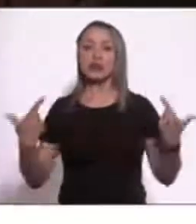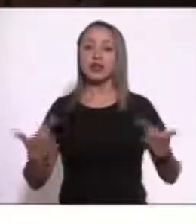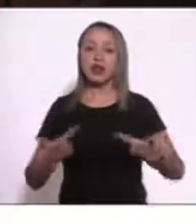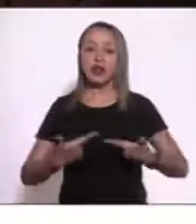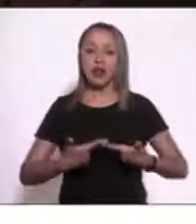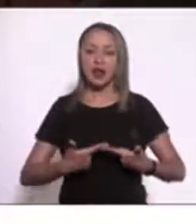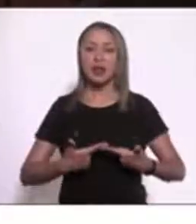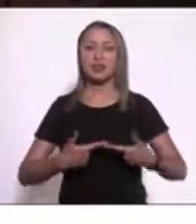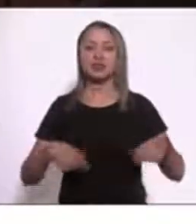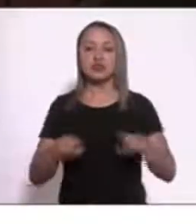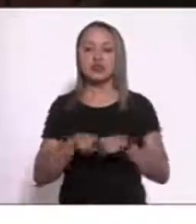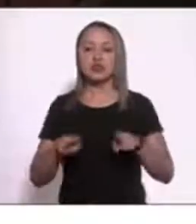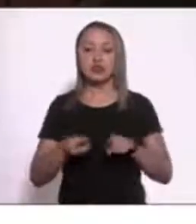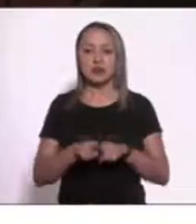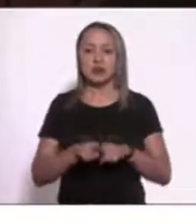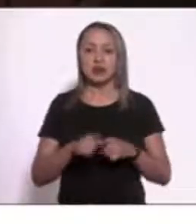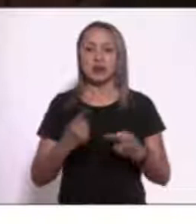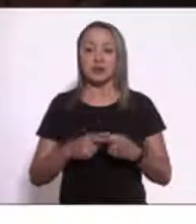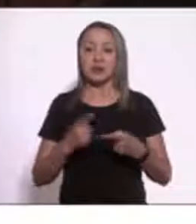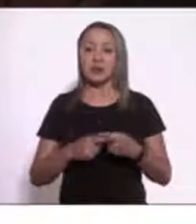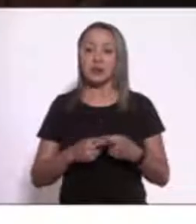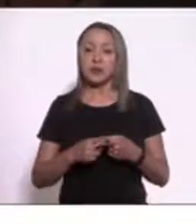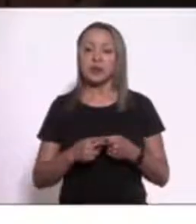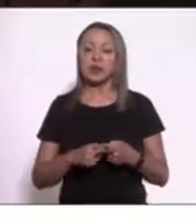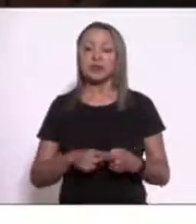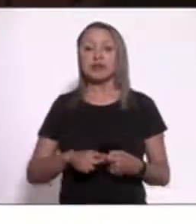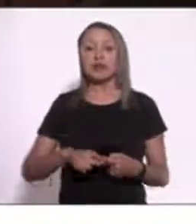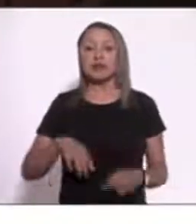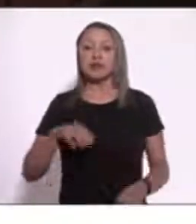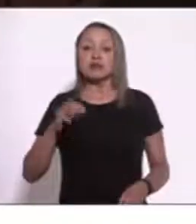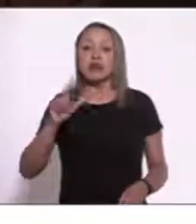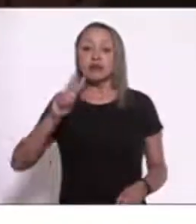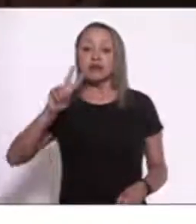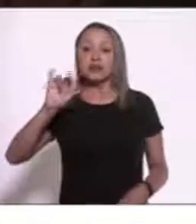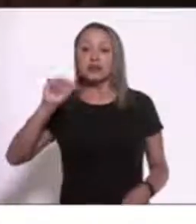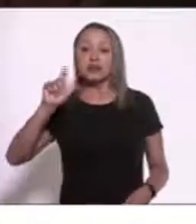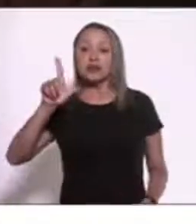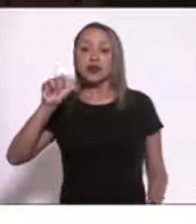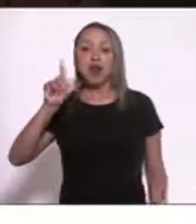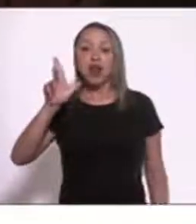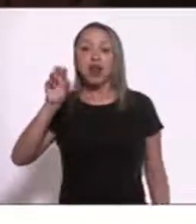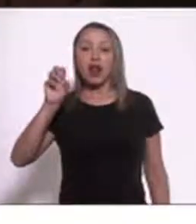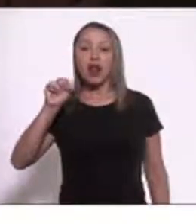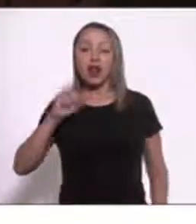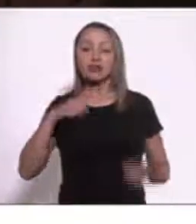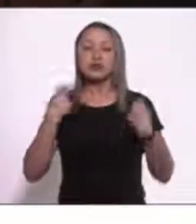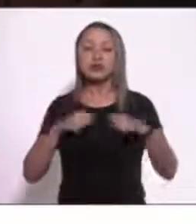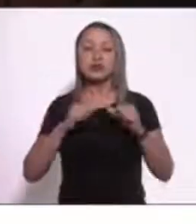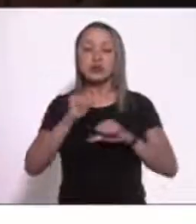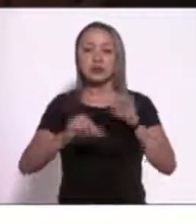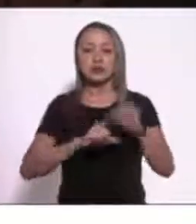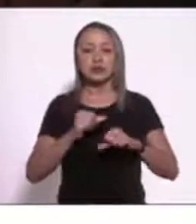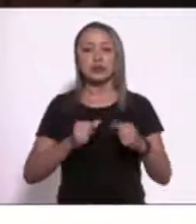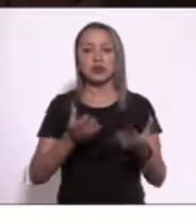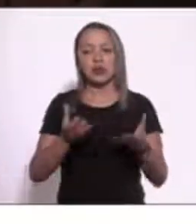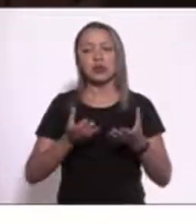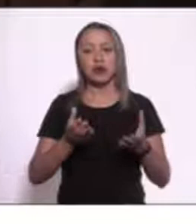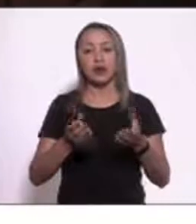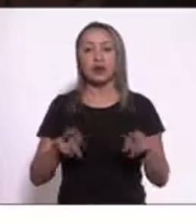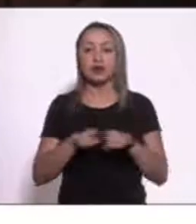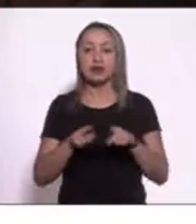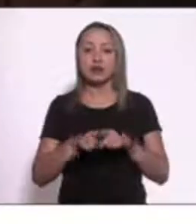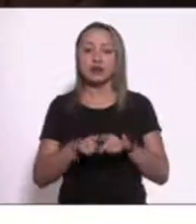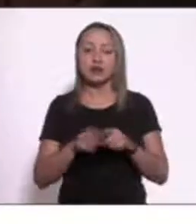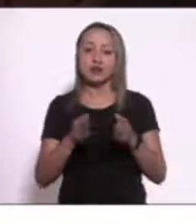da concessão e do pedágio da Via Lagos, senhor presidente. Eu, inclusive, quero sugerir ao governador Wilson